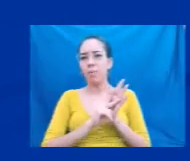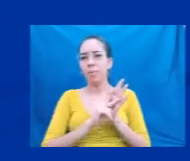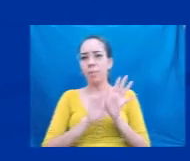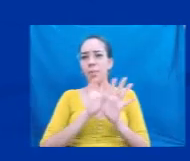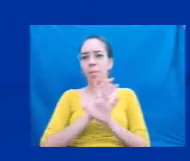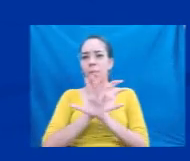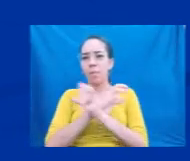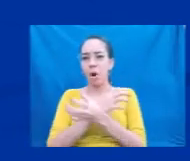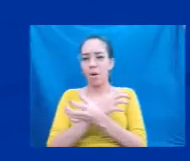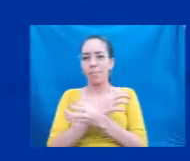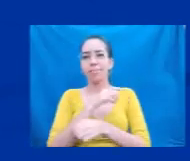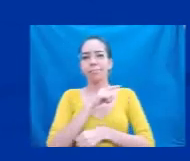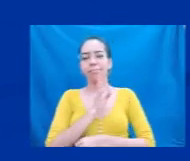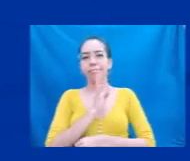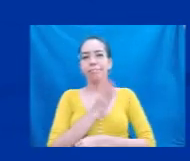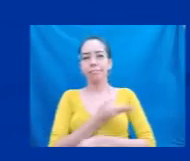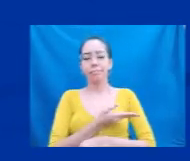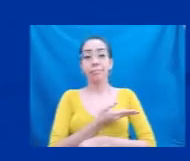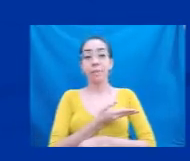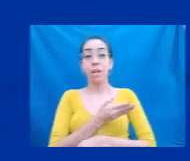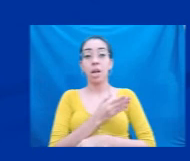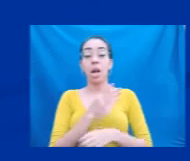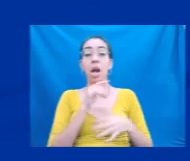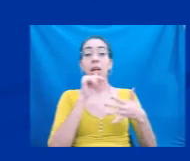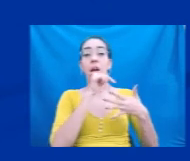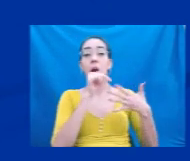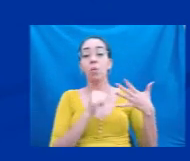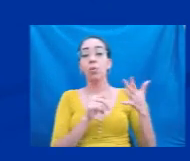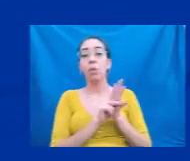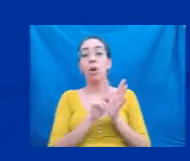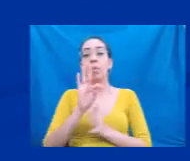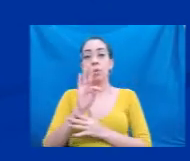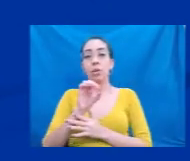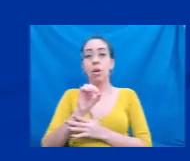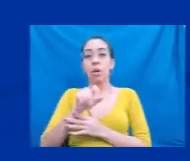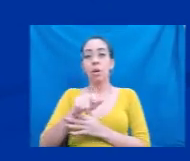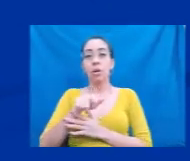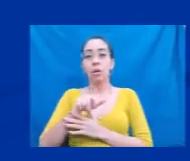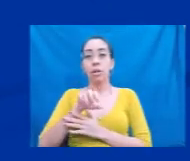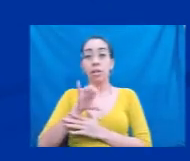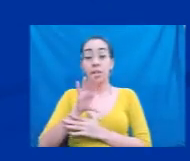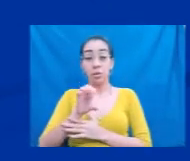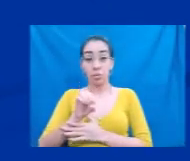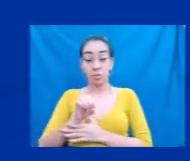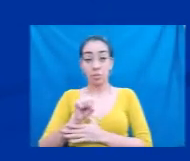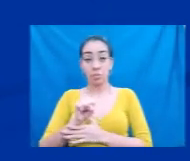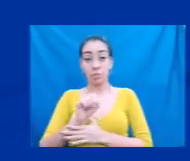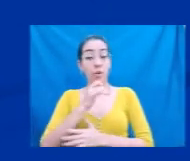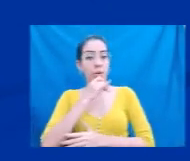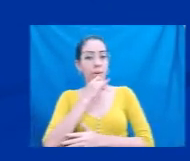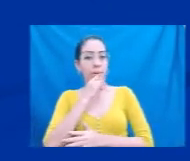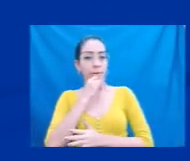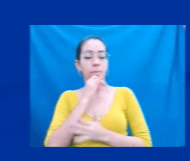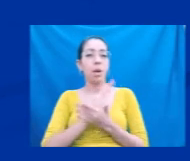de compostos químicos tóxicos, né? Existem números, só que são alguns exemplos. O mercúrio, fósforo branco, o